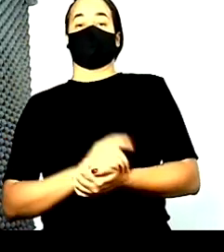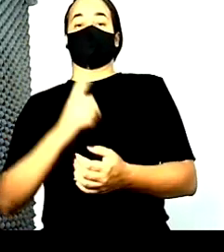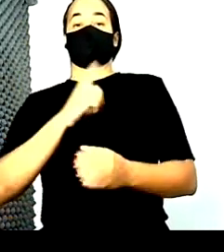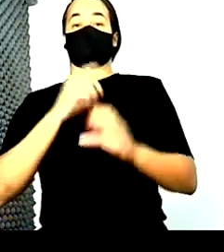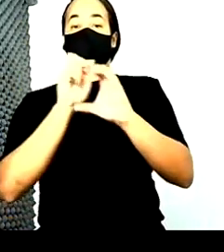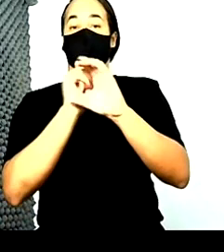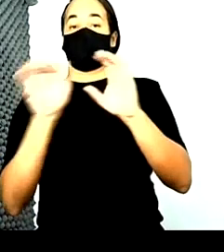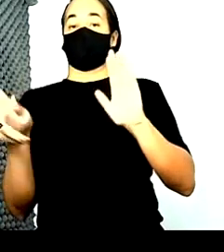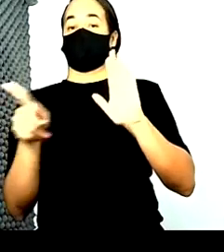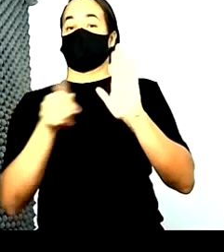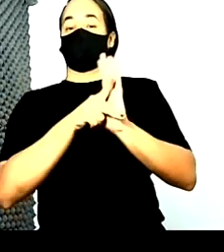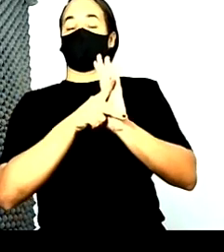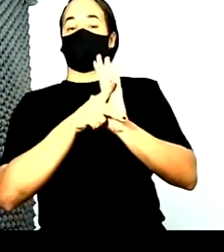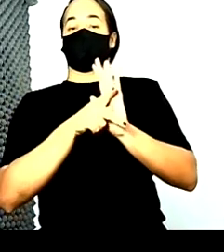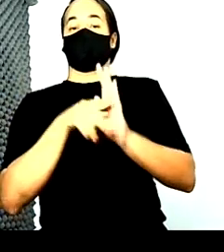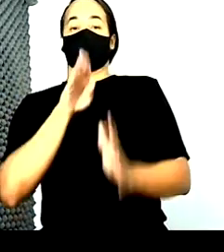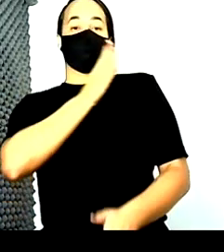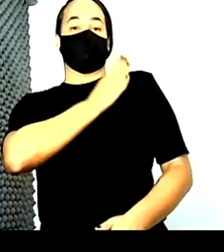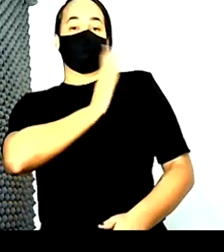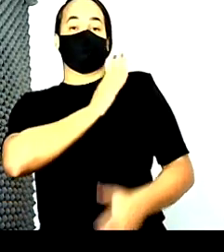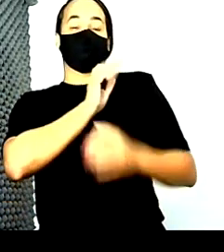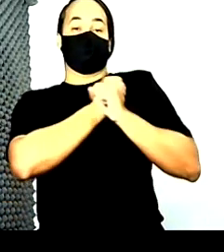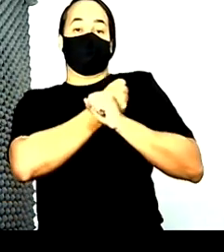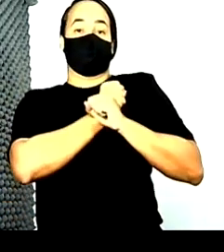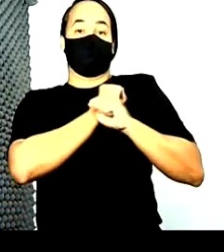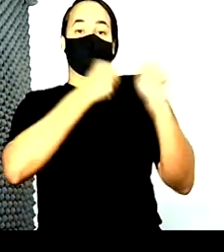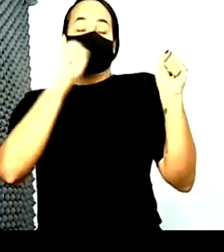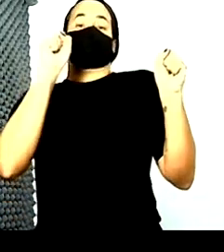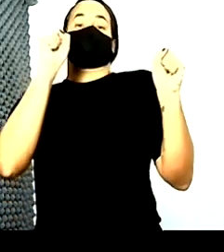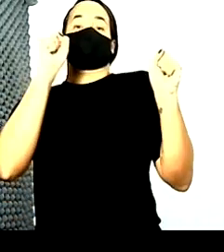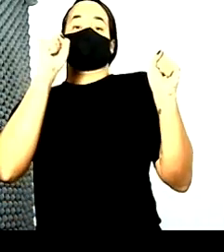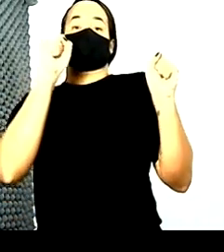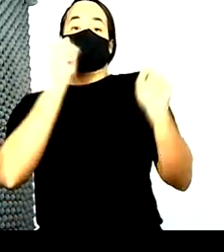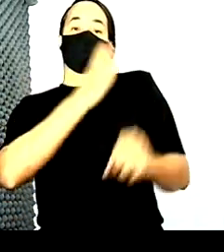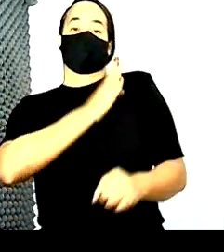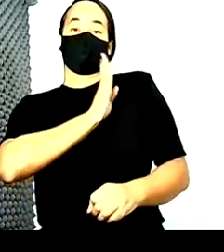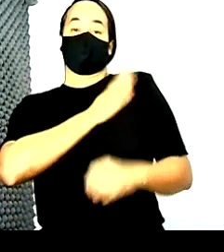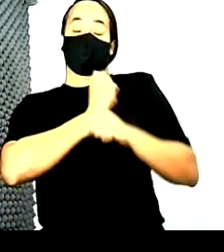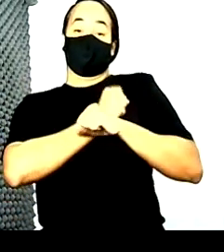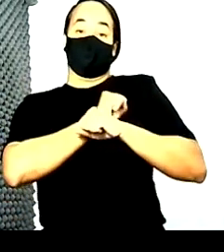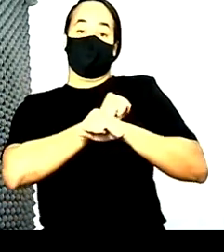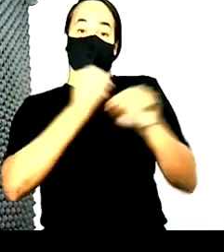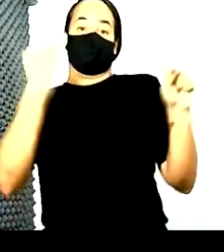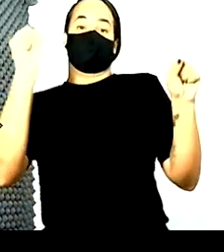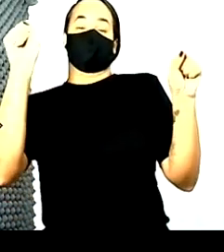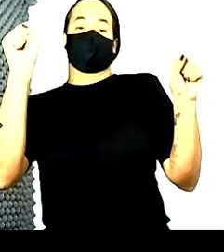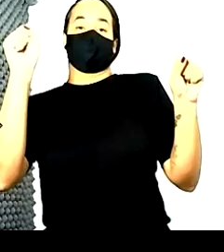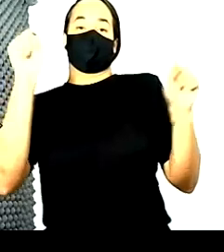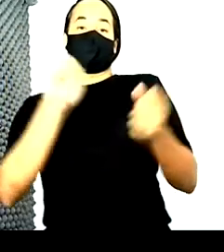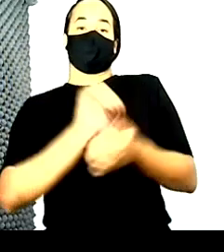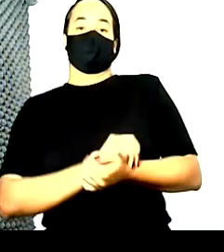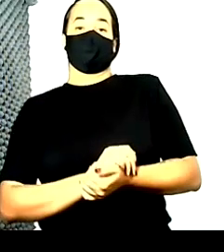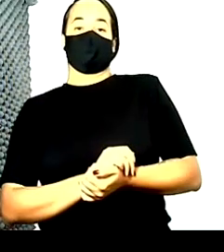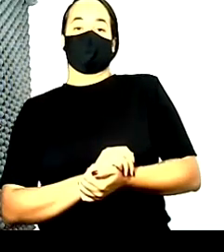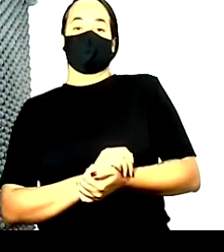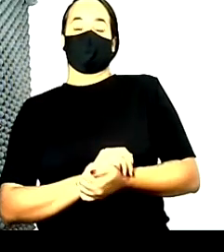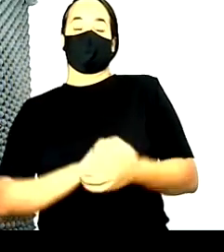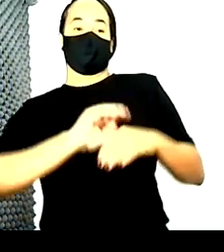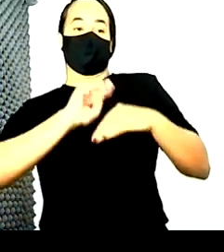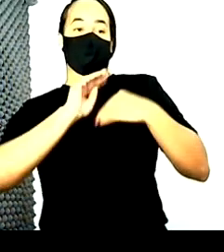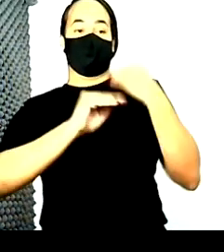característica própria. No caso da taquicardia, para a gente resumir, o coração ele vai disparar. O aumento da frequência respiratória,